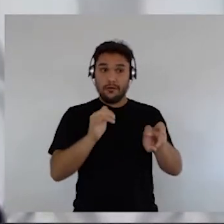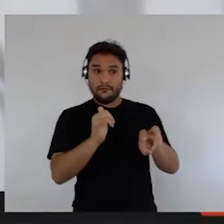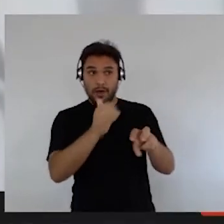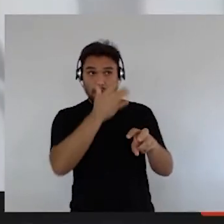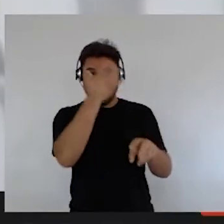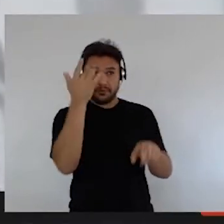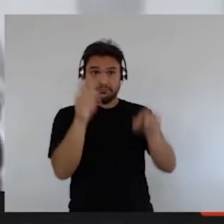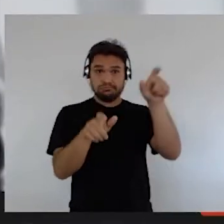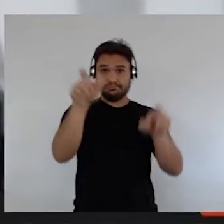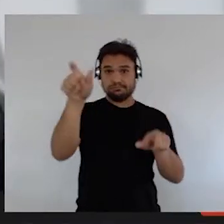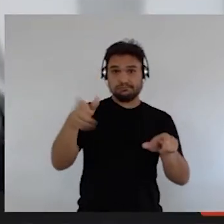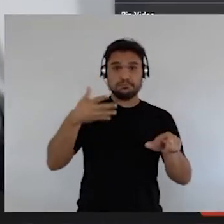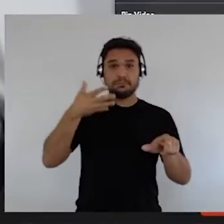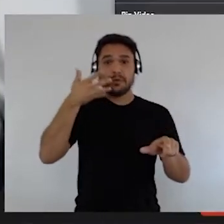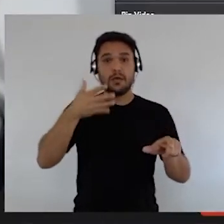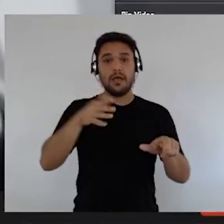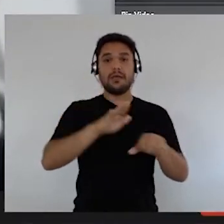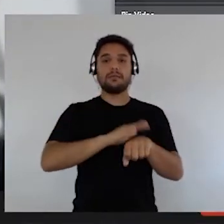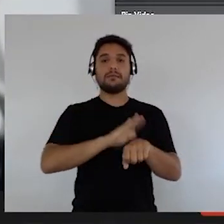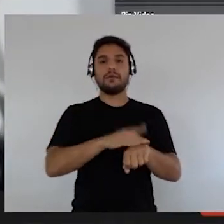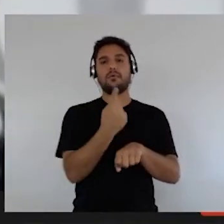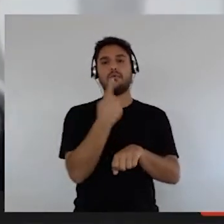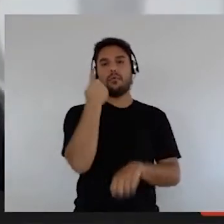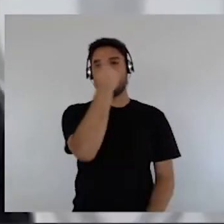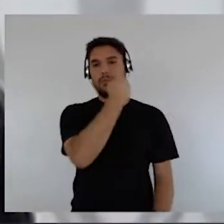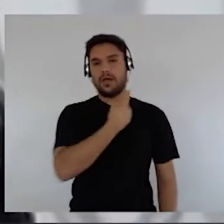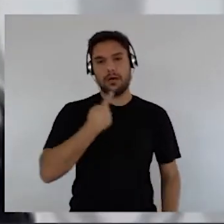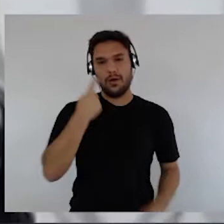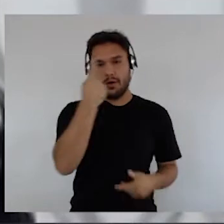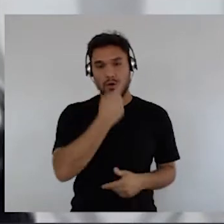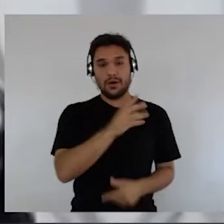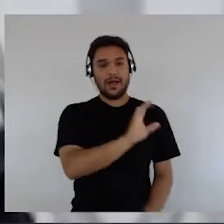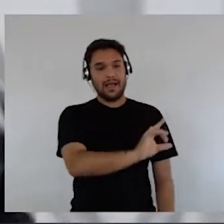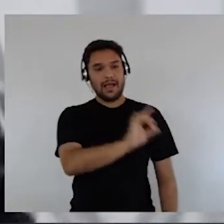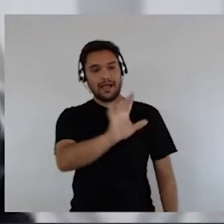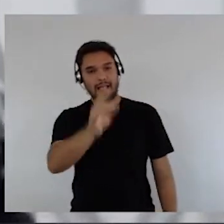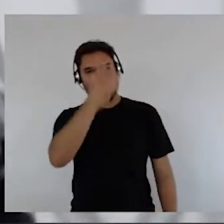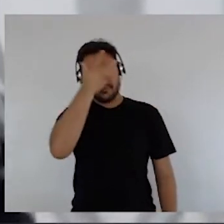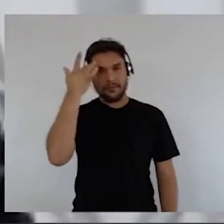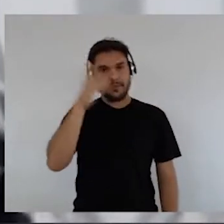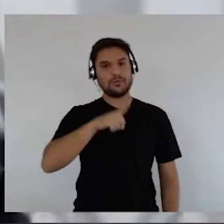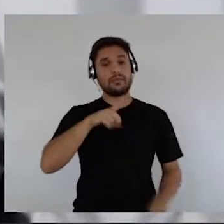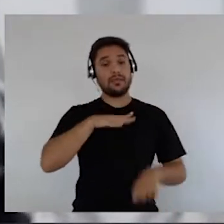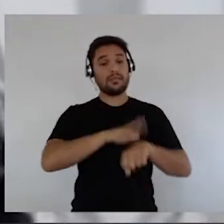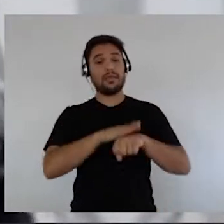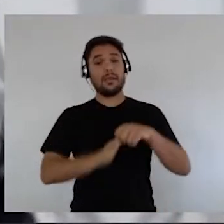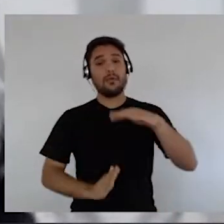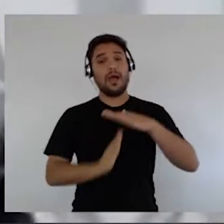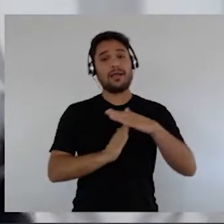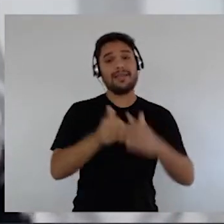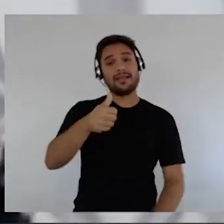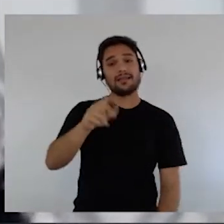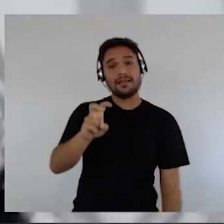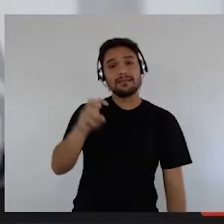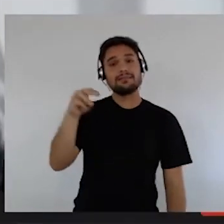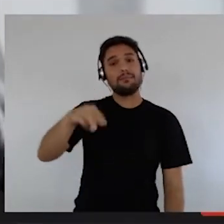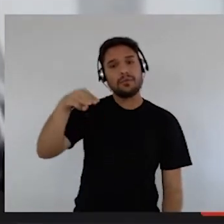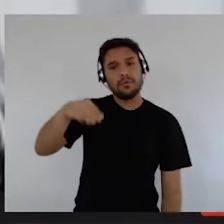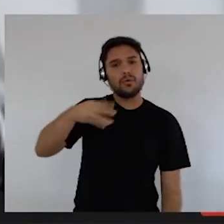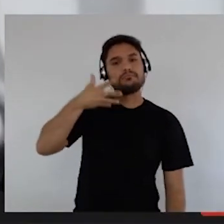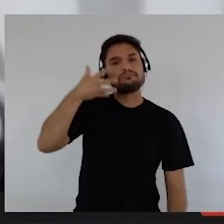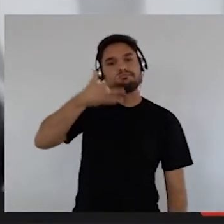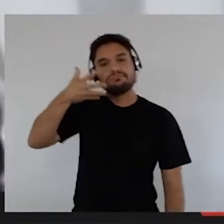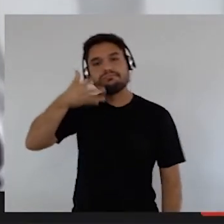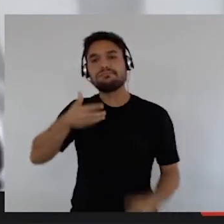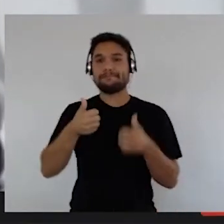palestrantes que o nosso painel terá duração de 1 hora, que cada palestrante terá o tempo máximo de 15 minutos para